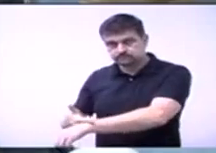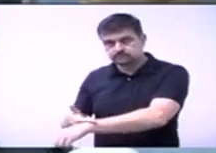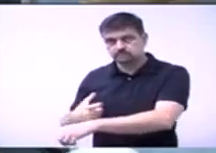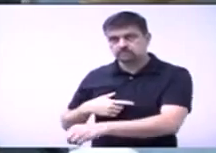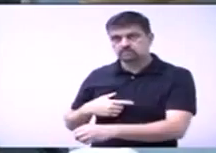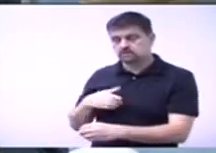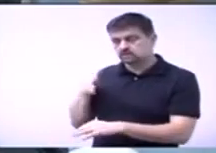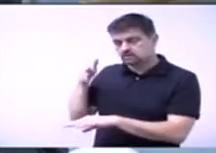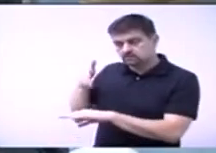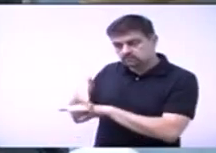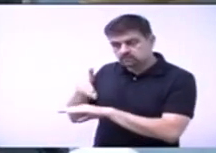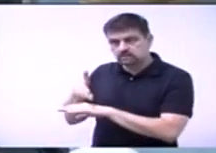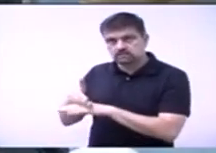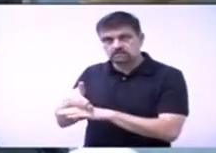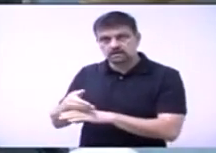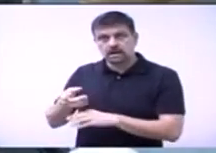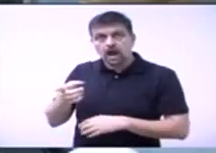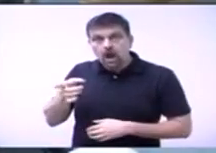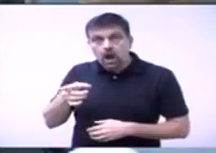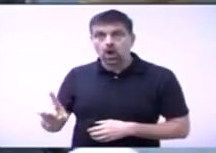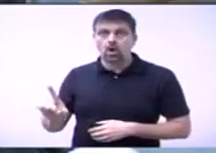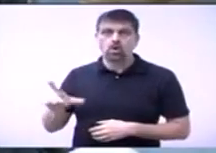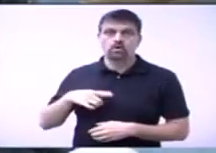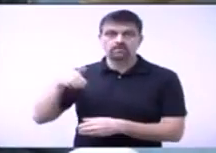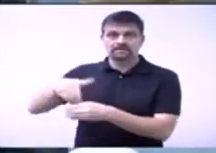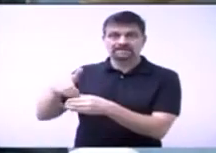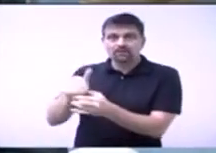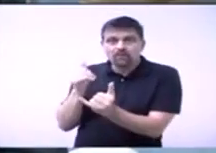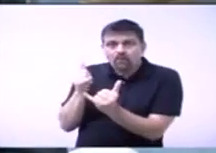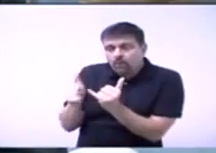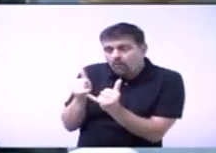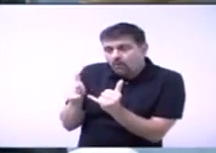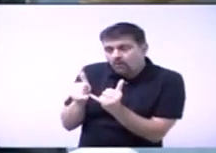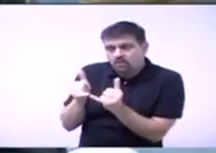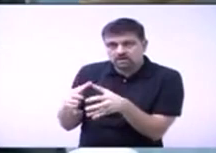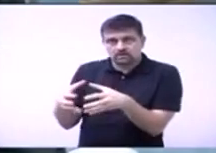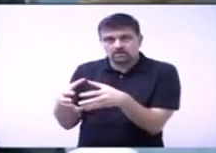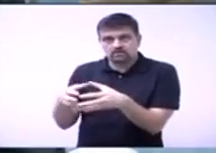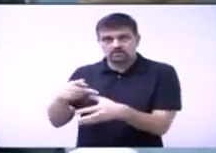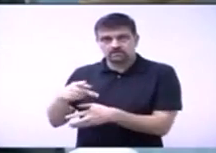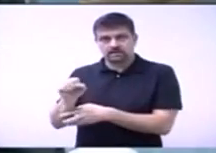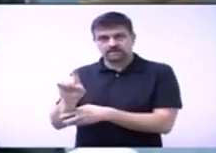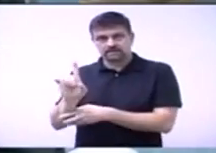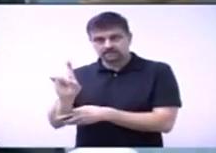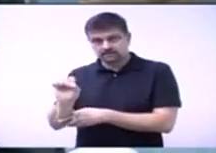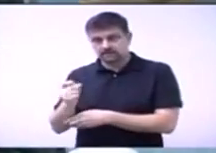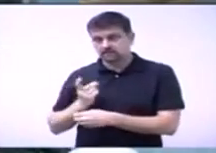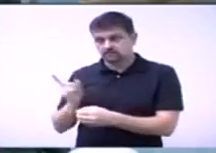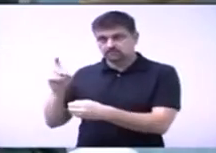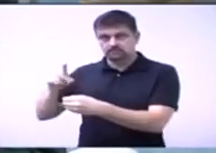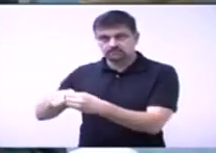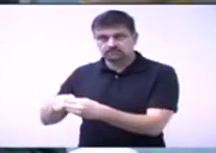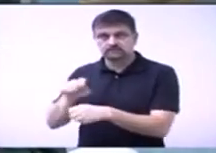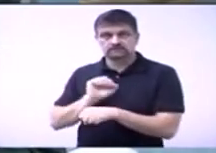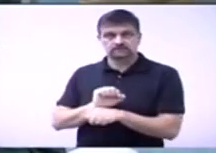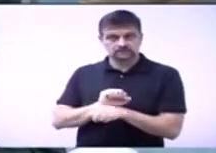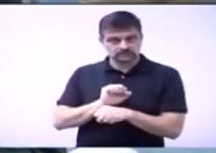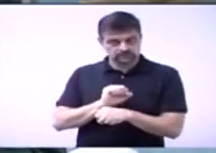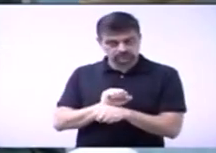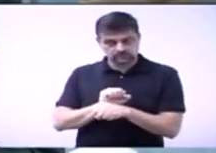parte agora, na última eleição, quase me filiei já ao PSDB, mas essa decisão foi um pouco adiada e